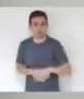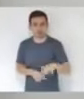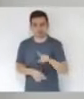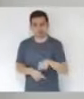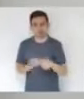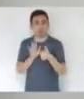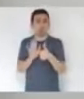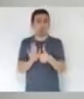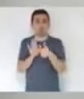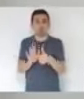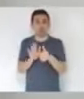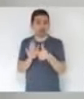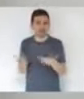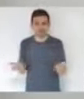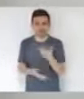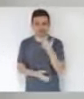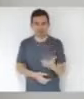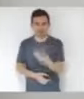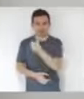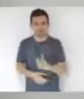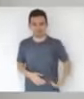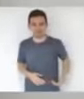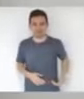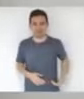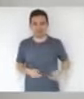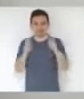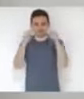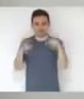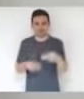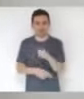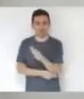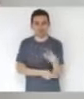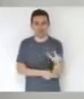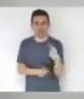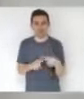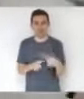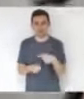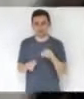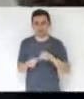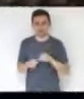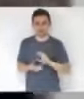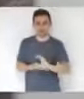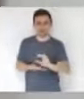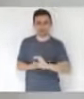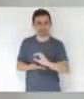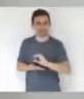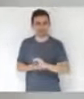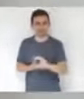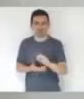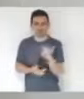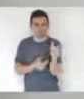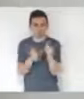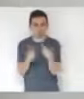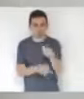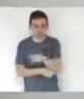dele. Agora, dizer que o governador não olha por Blumenau porque ele fez investimentos necessários em outras